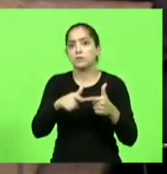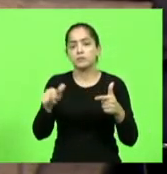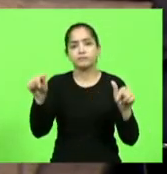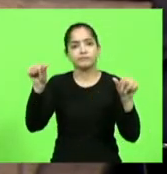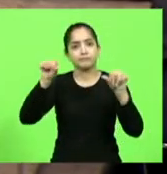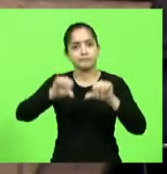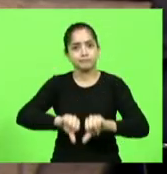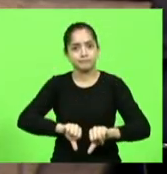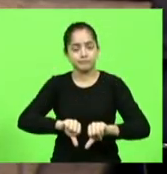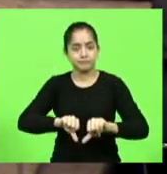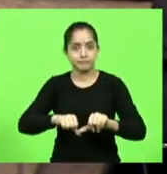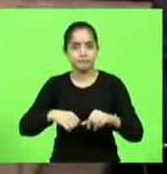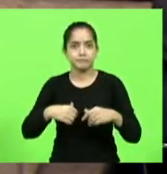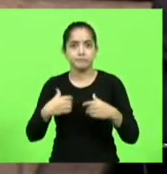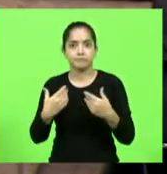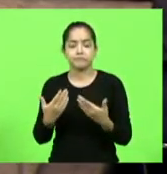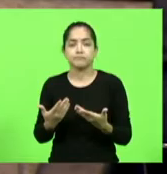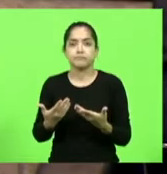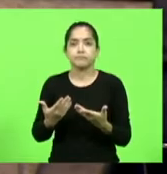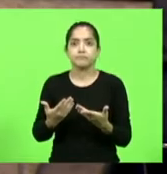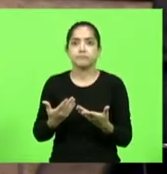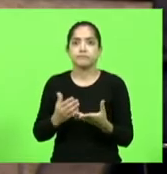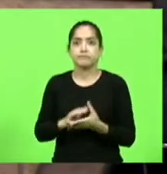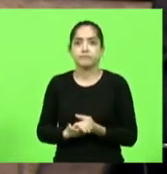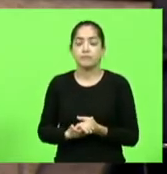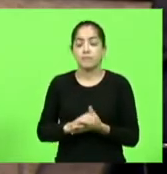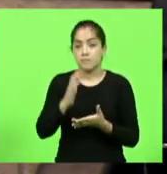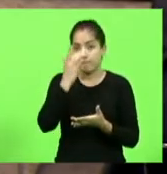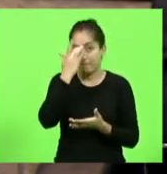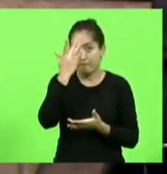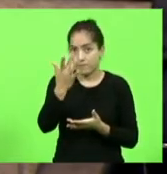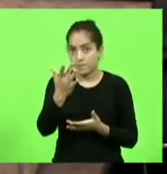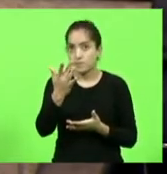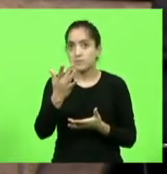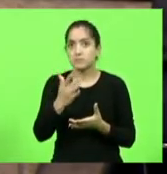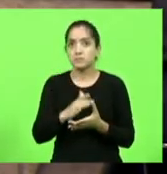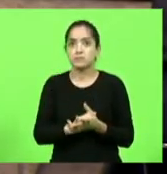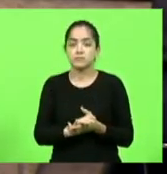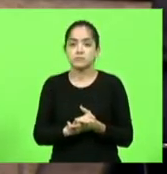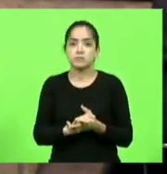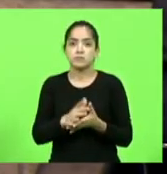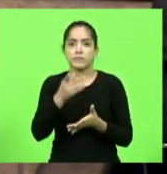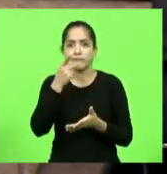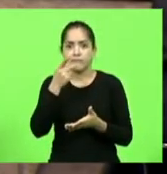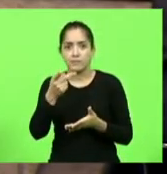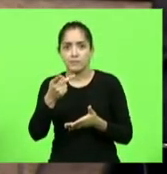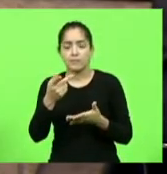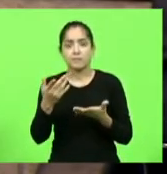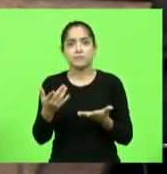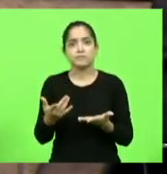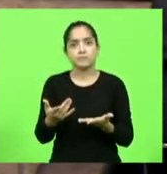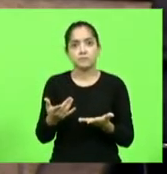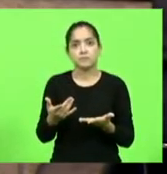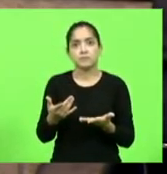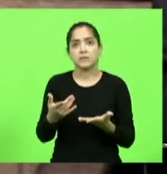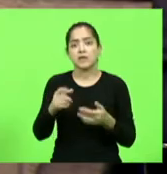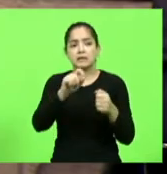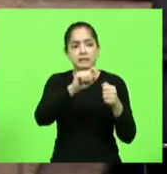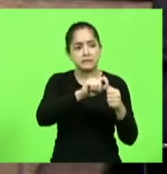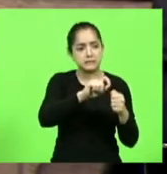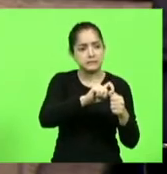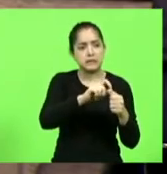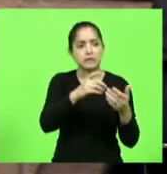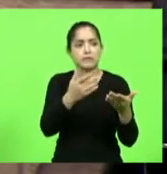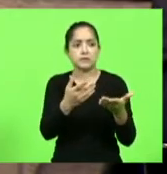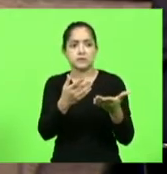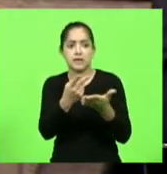Então, é muito fácil qualquer deputado aqui falar e dizer que isso tá